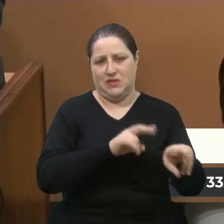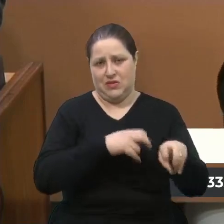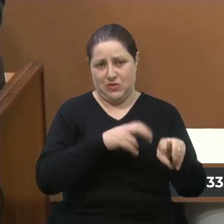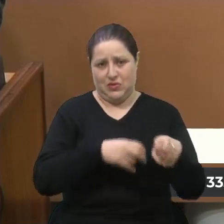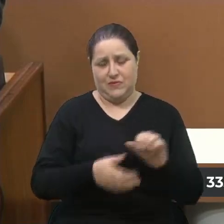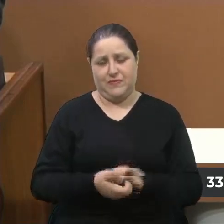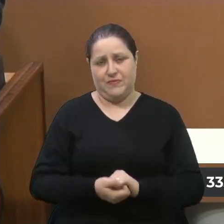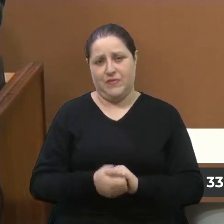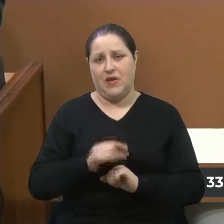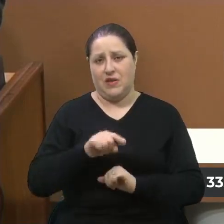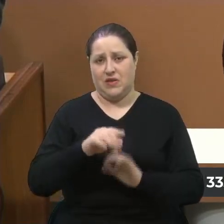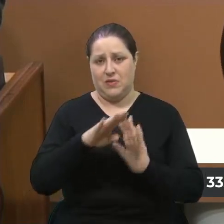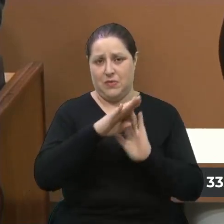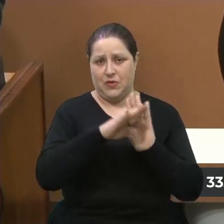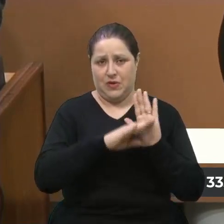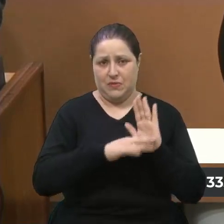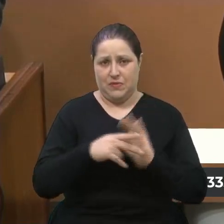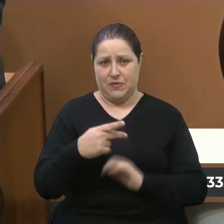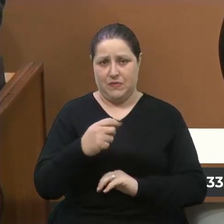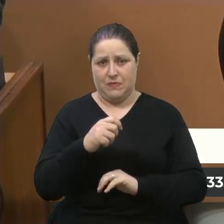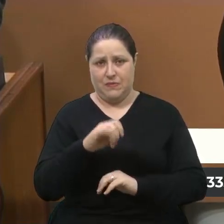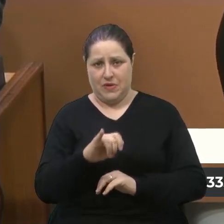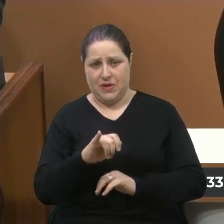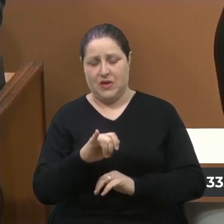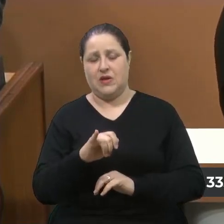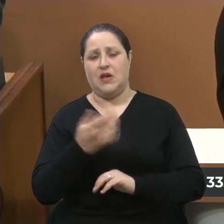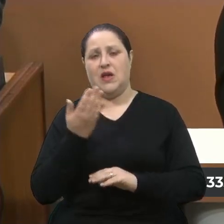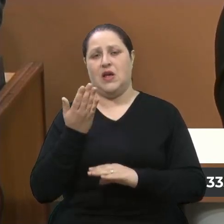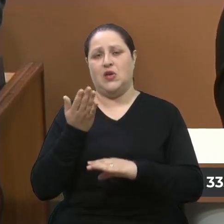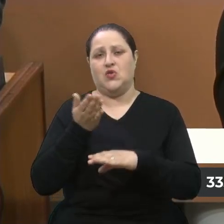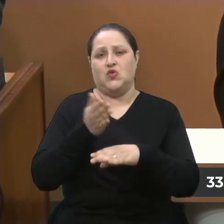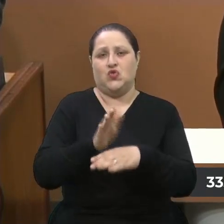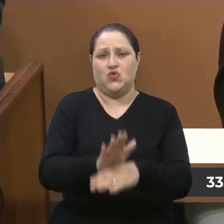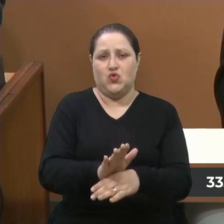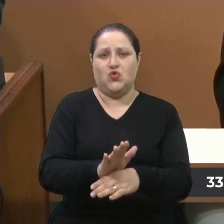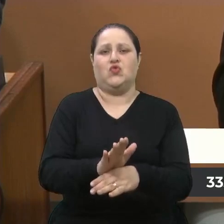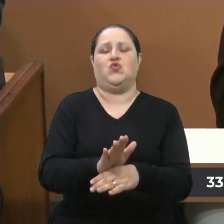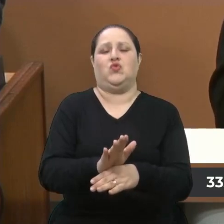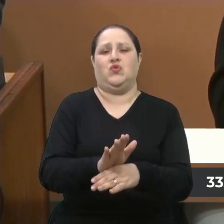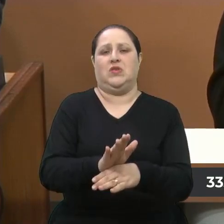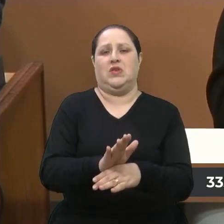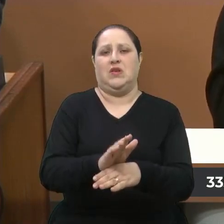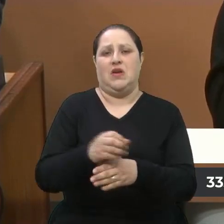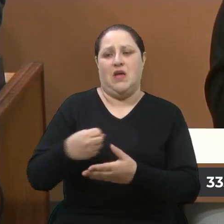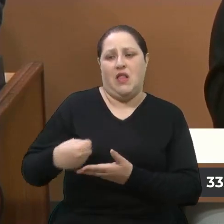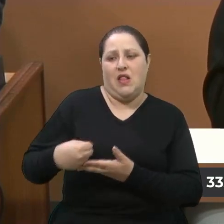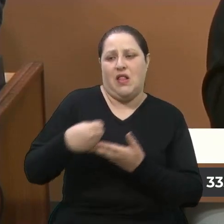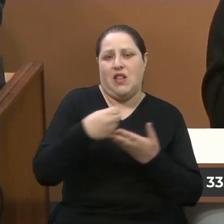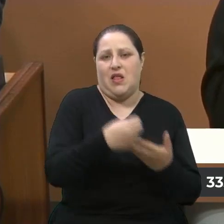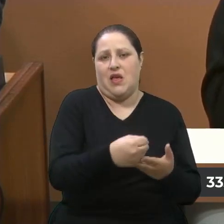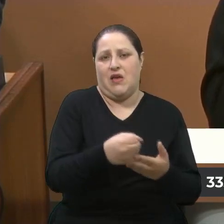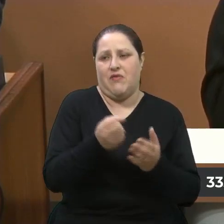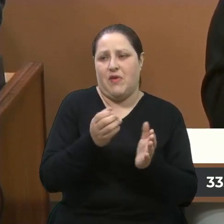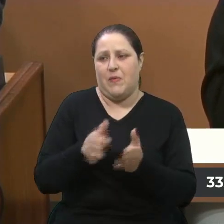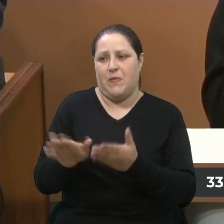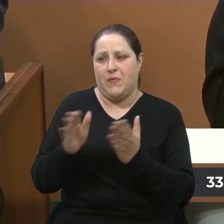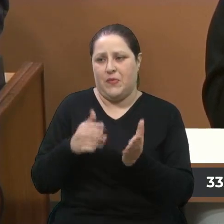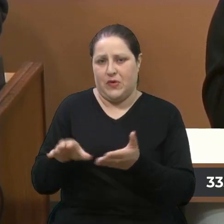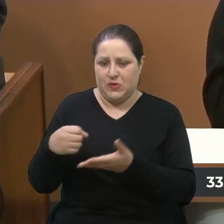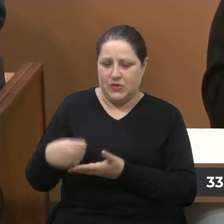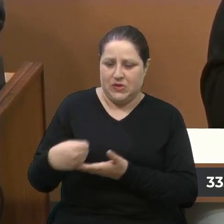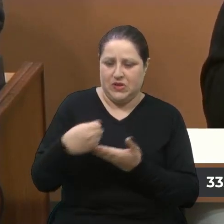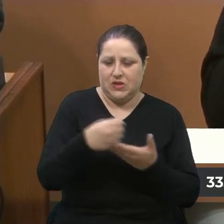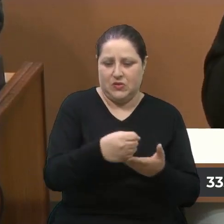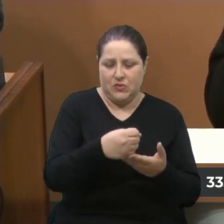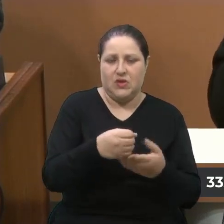de ajudar a escoamento da safra, ele também abriu